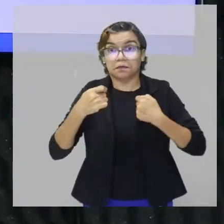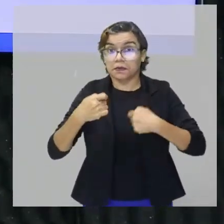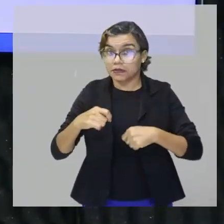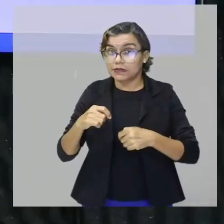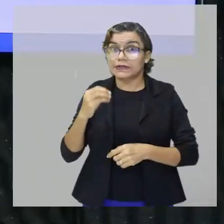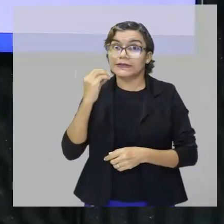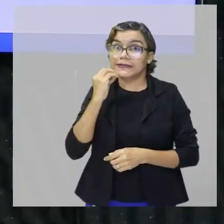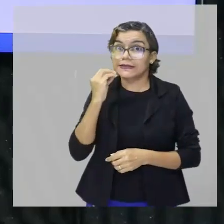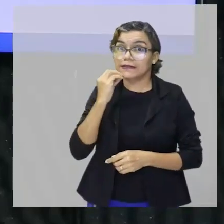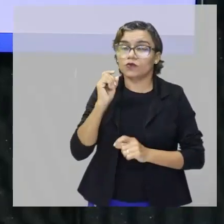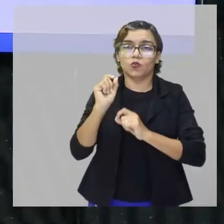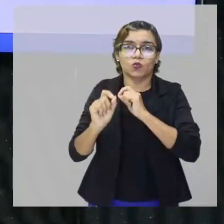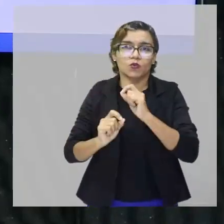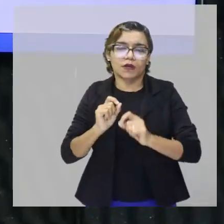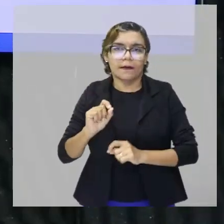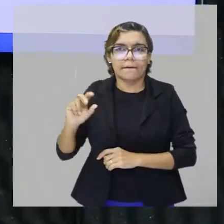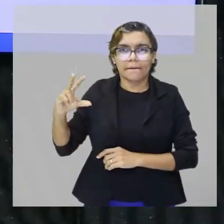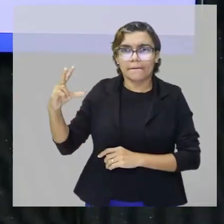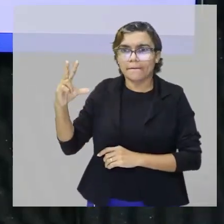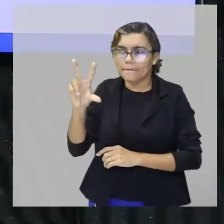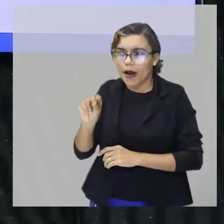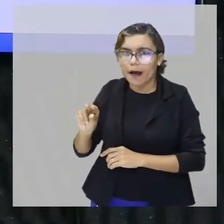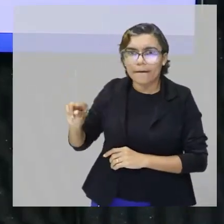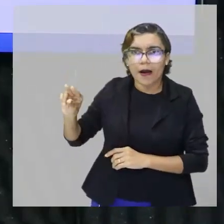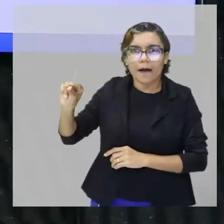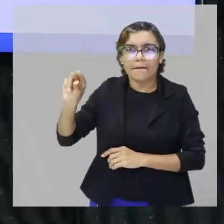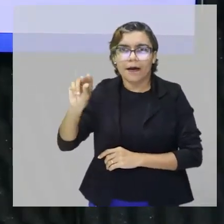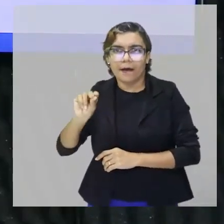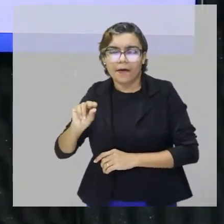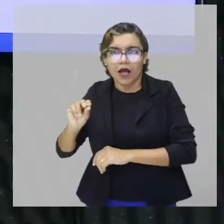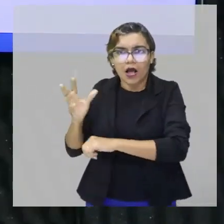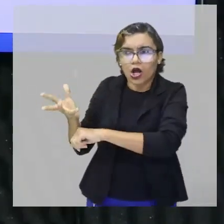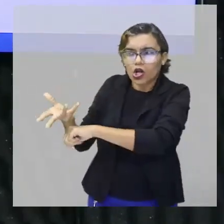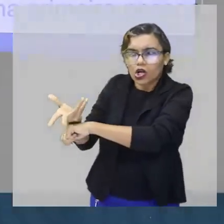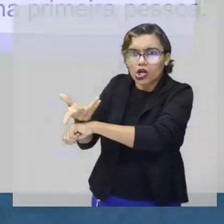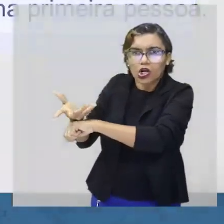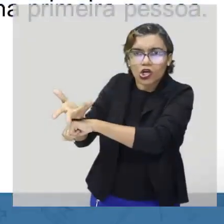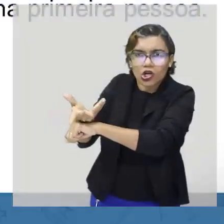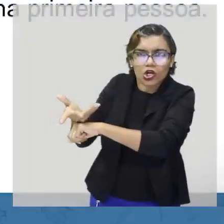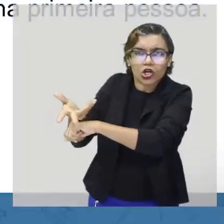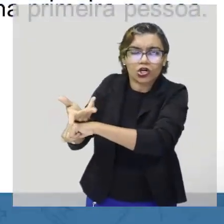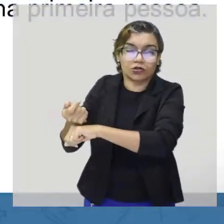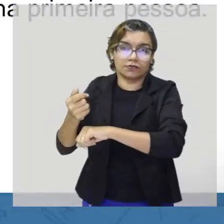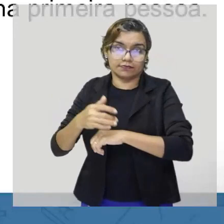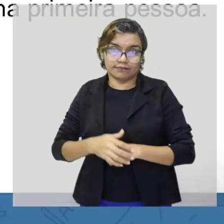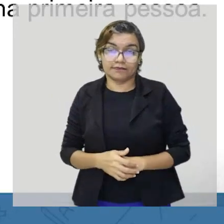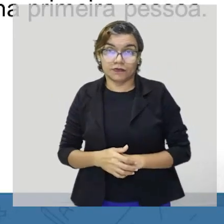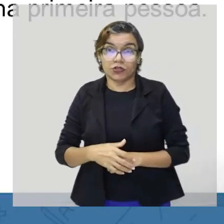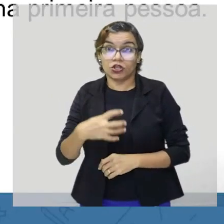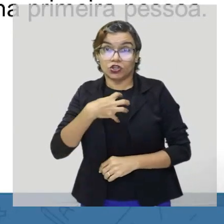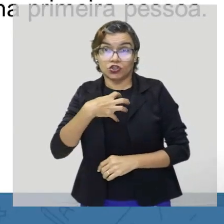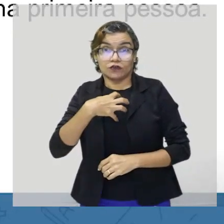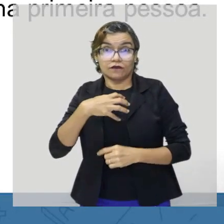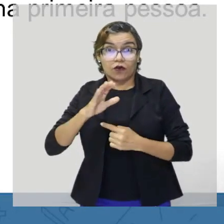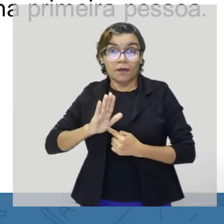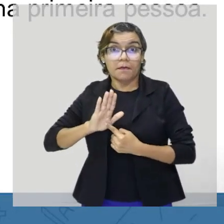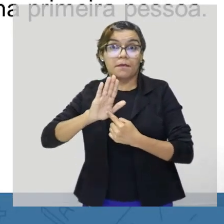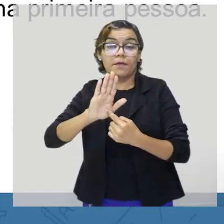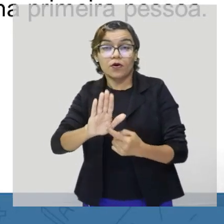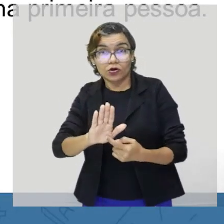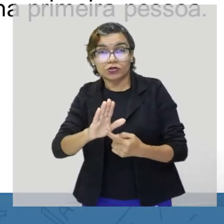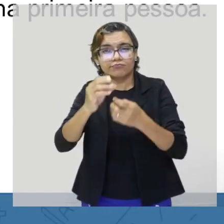tentar persuadir, convencer o leitor de forma explícita, expondo